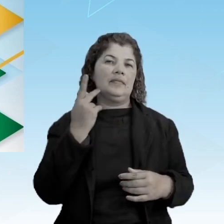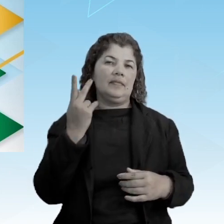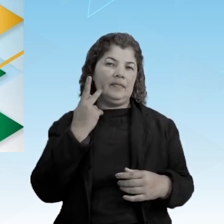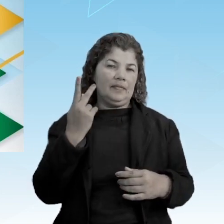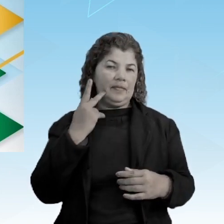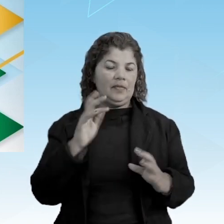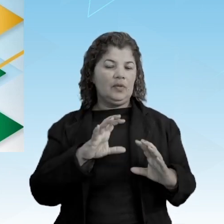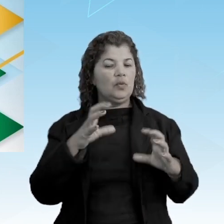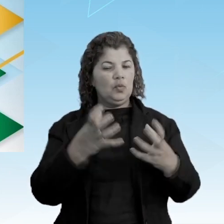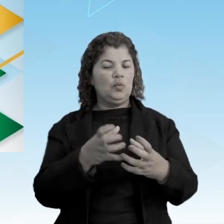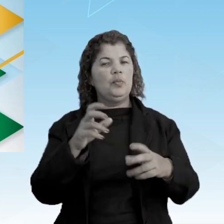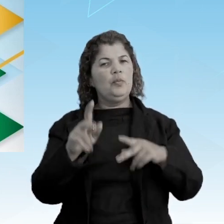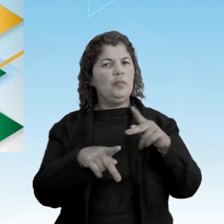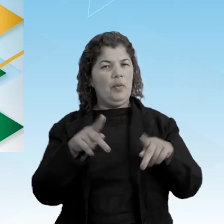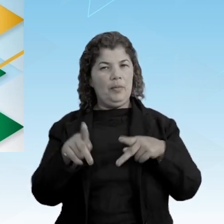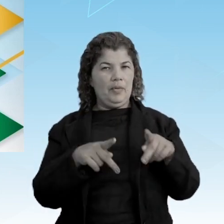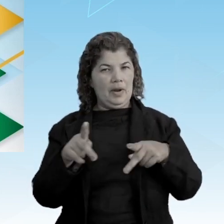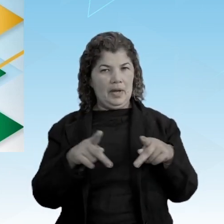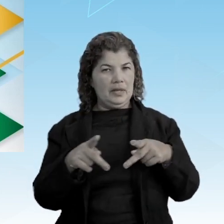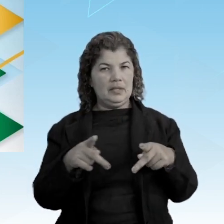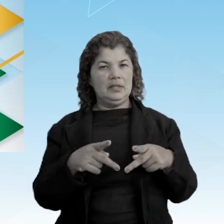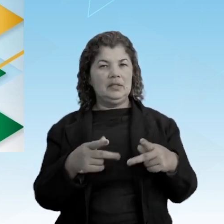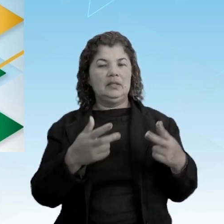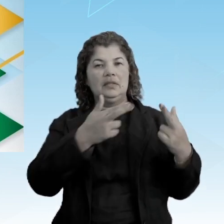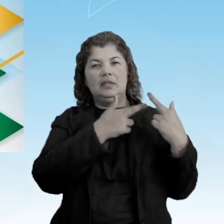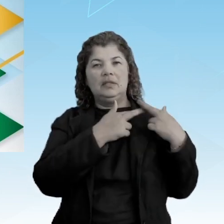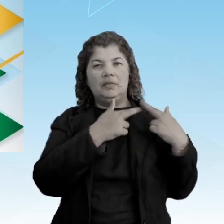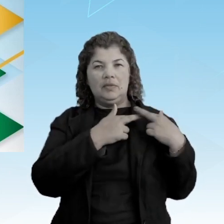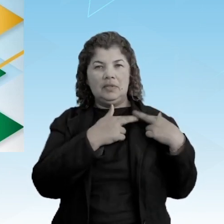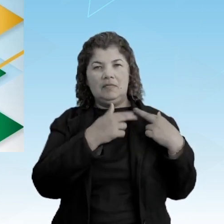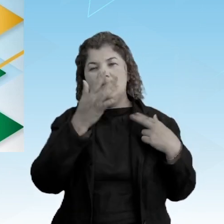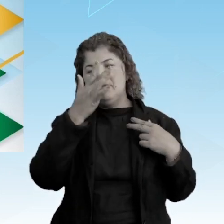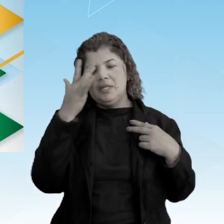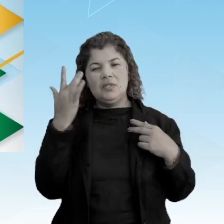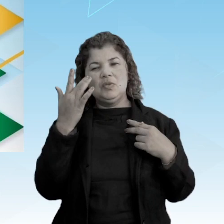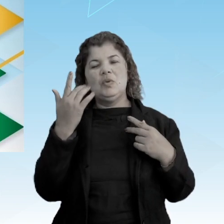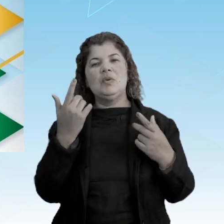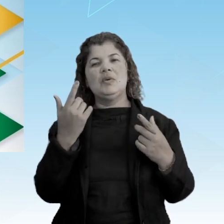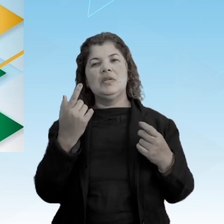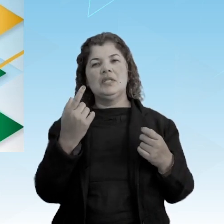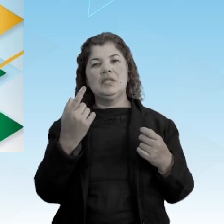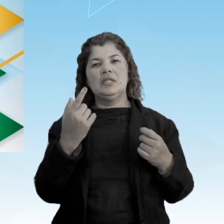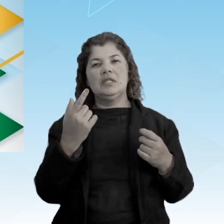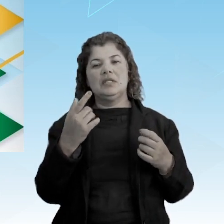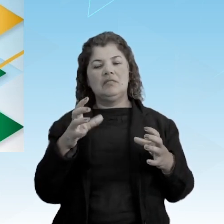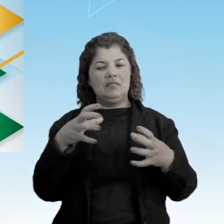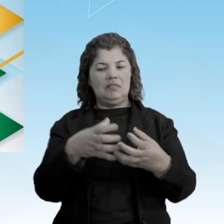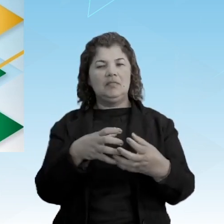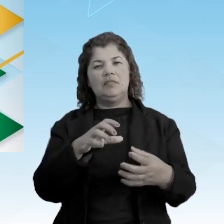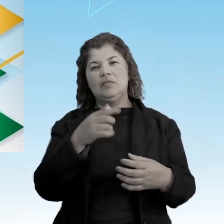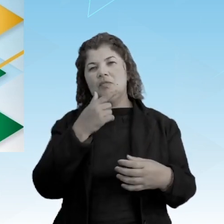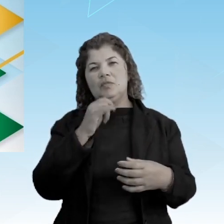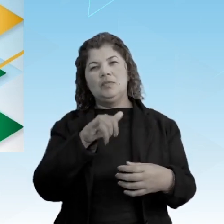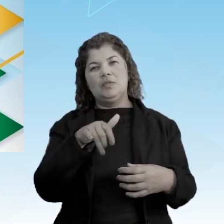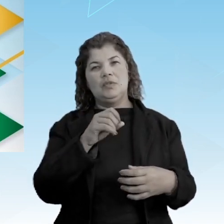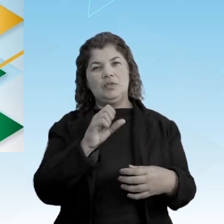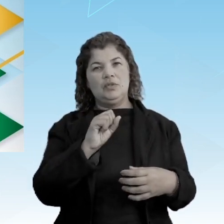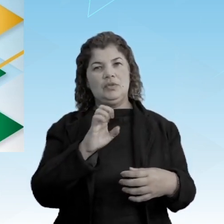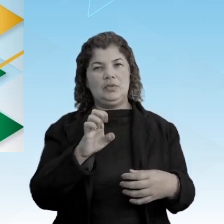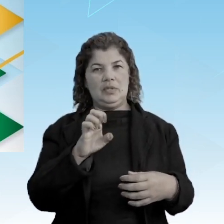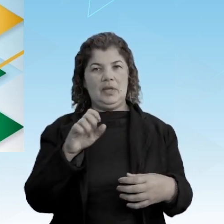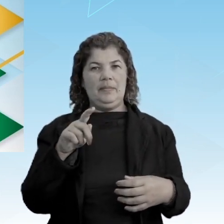populares comandadas pelo pelo sertanejo, José Pereira, Filgueiras,